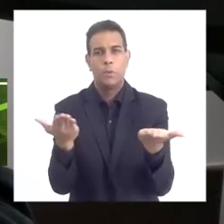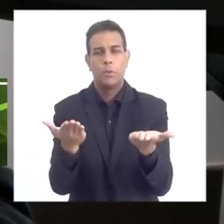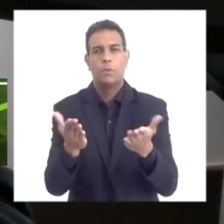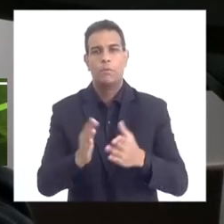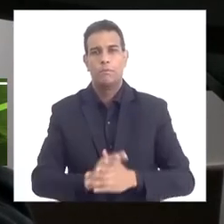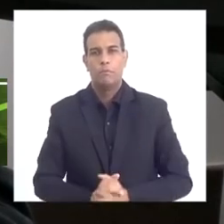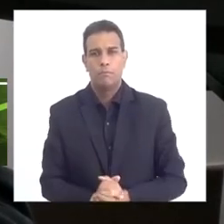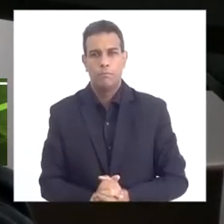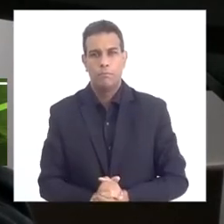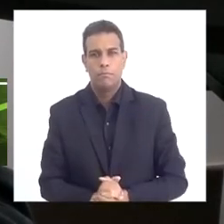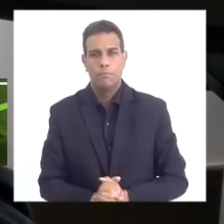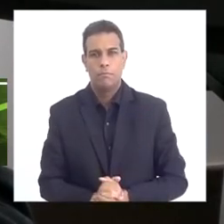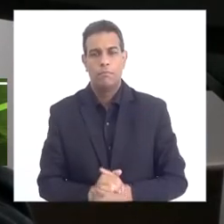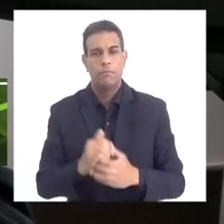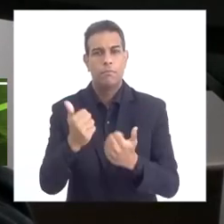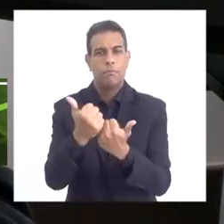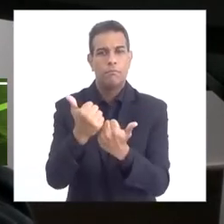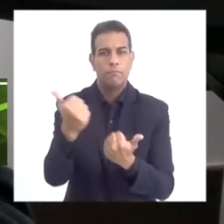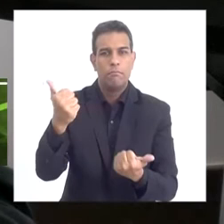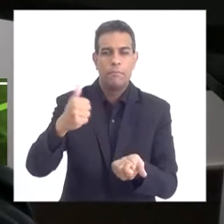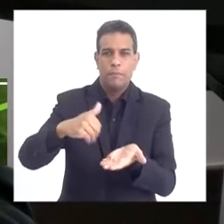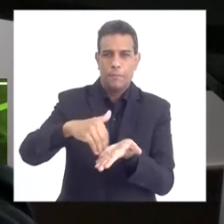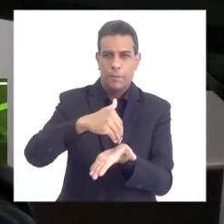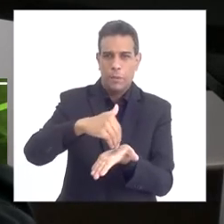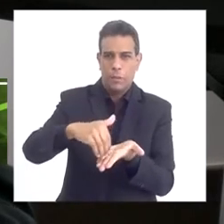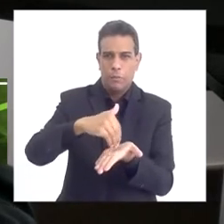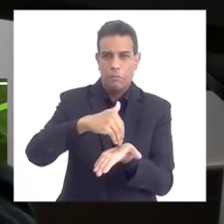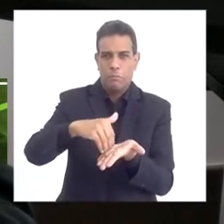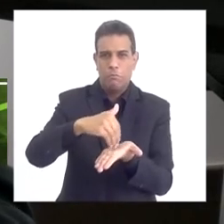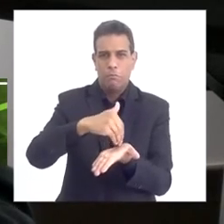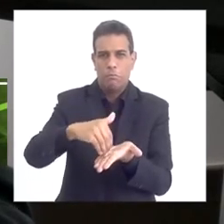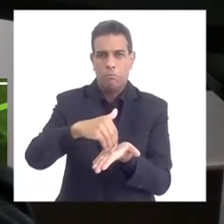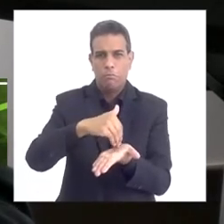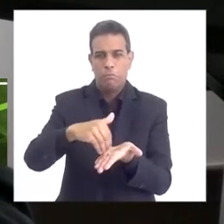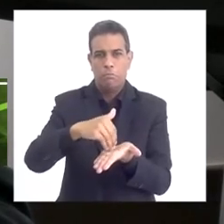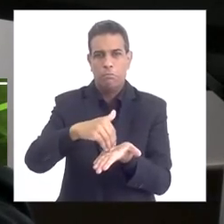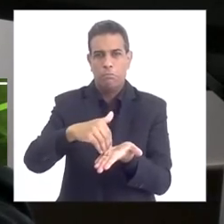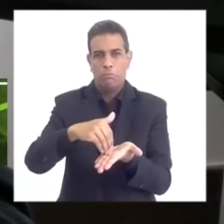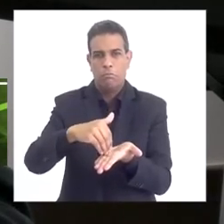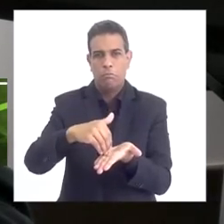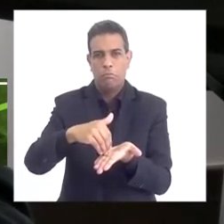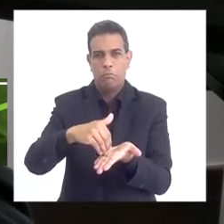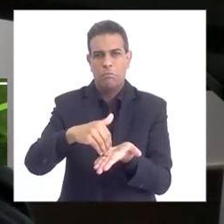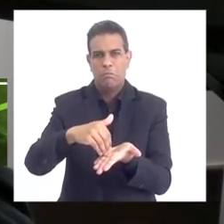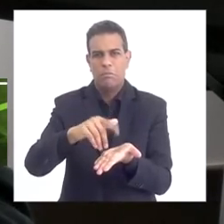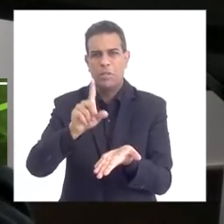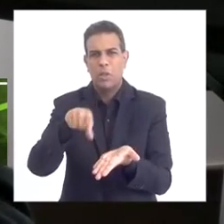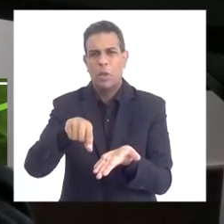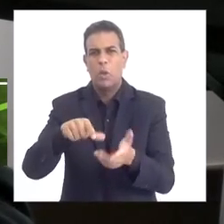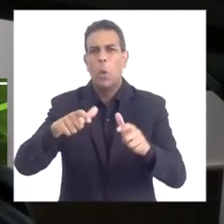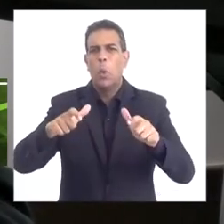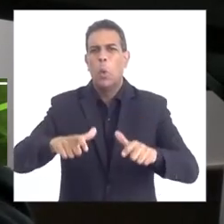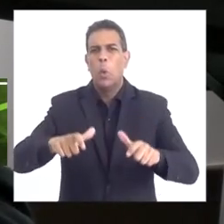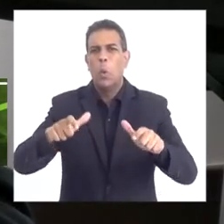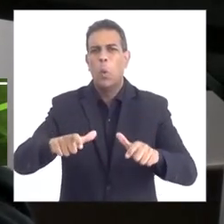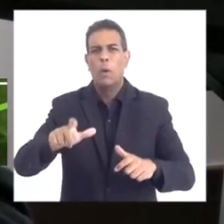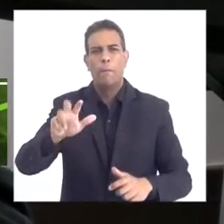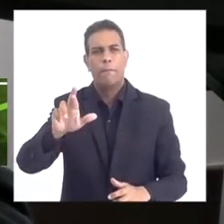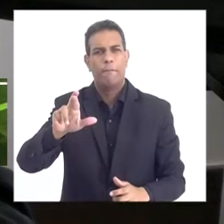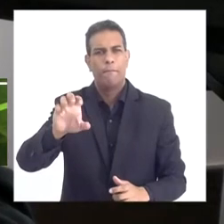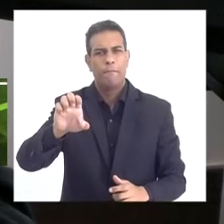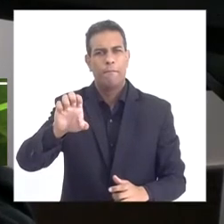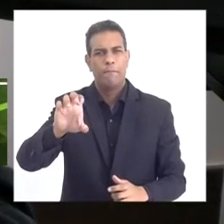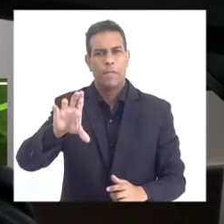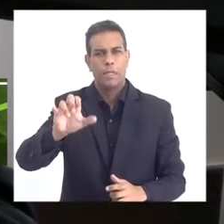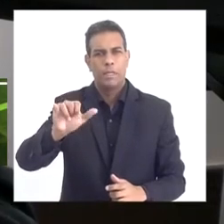imagem, o subsecretário de não sei nem qual é a posição dele, se é receita, assim,